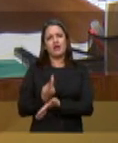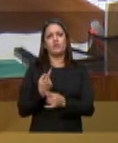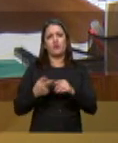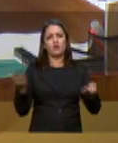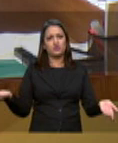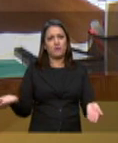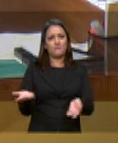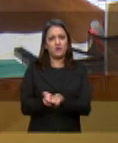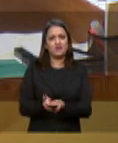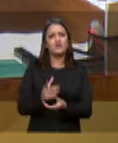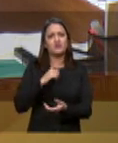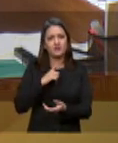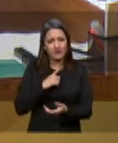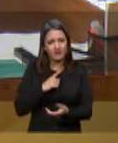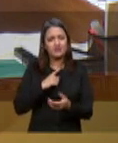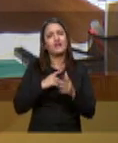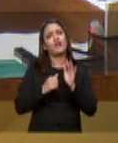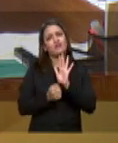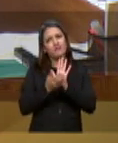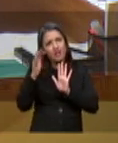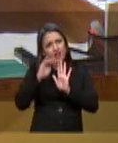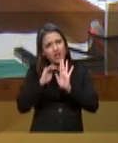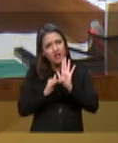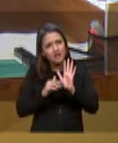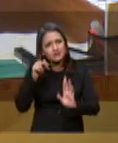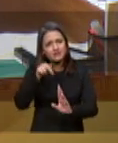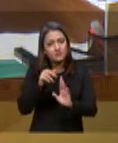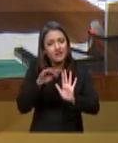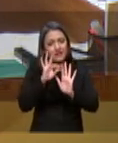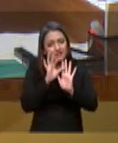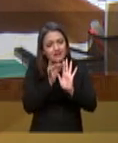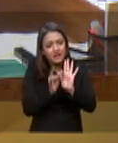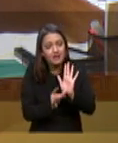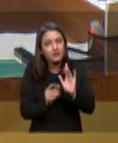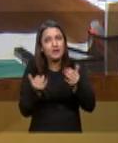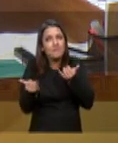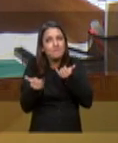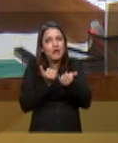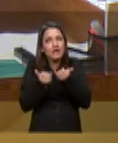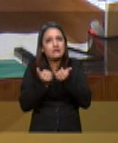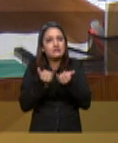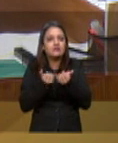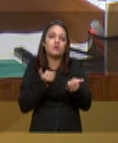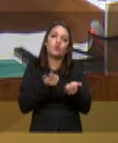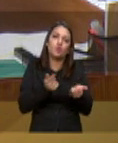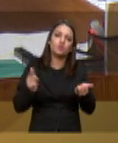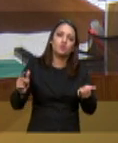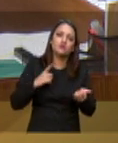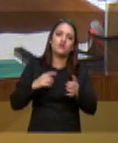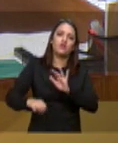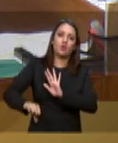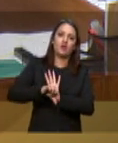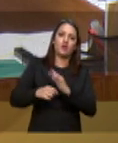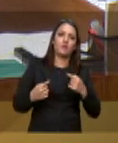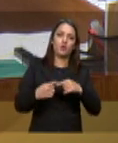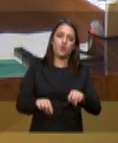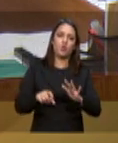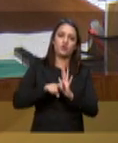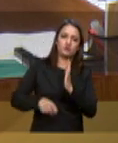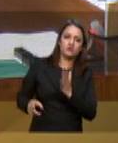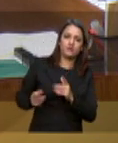ações e omissões previstas nos seus diversos incisos são descritas em termos similares aos tipos dos crimes contra a fé